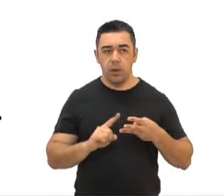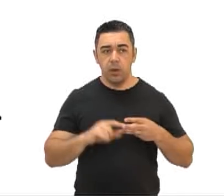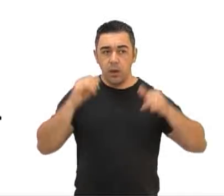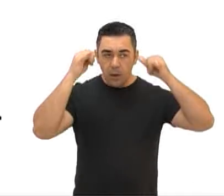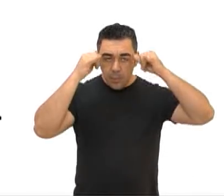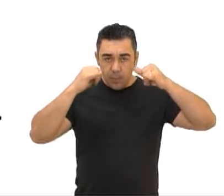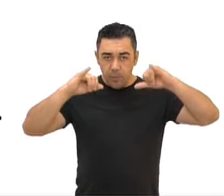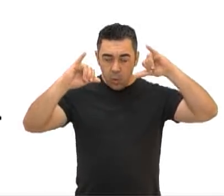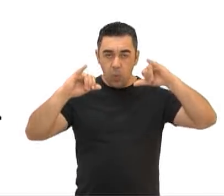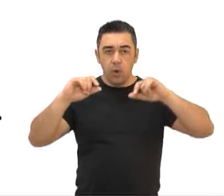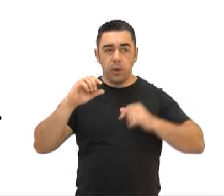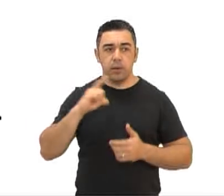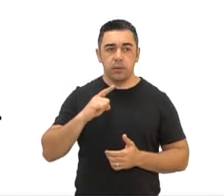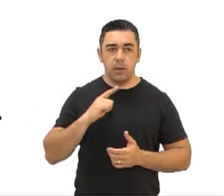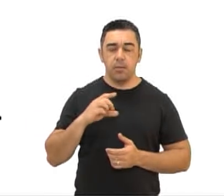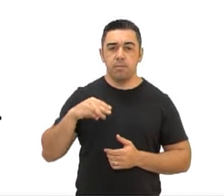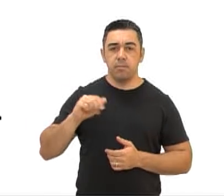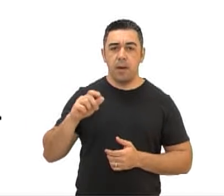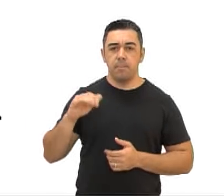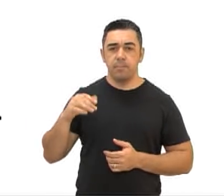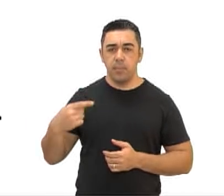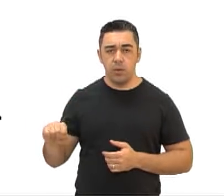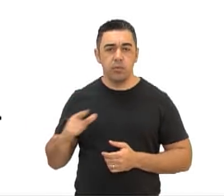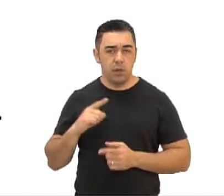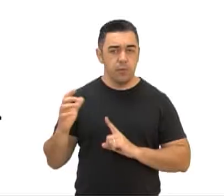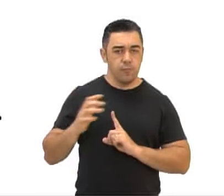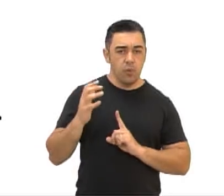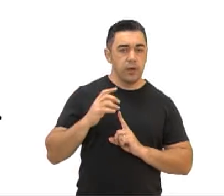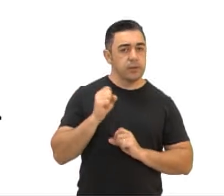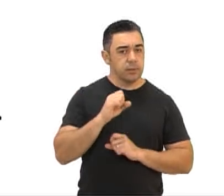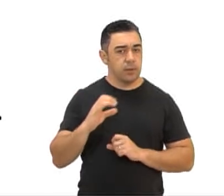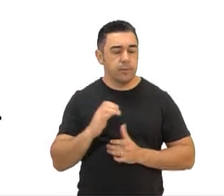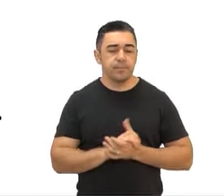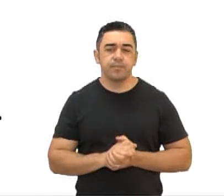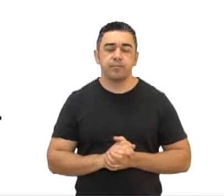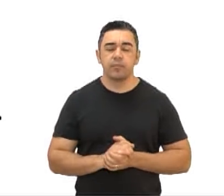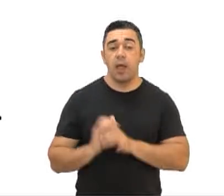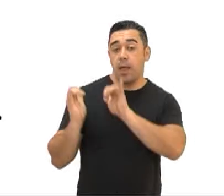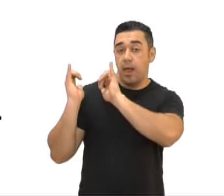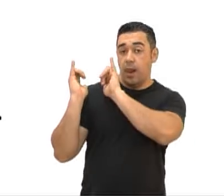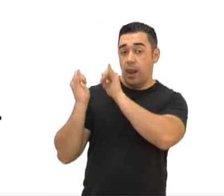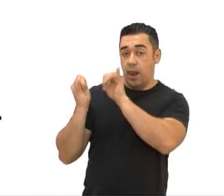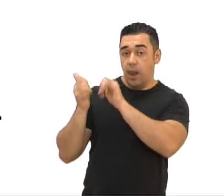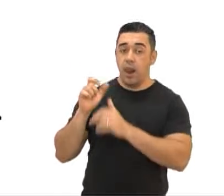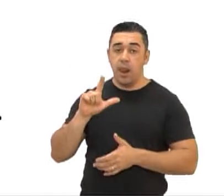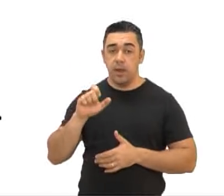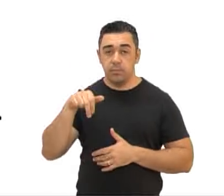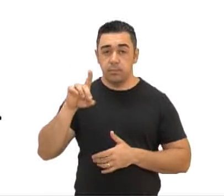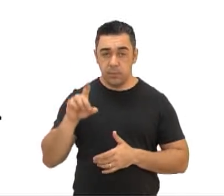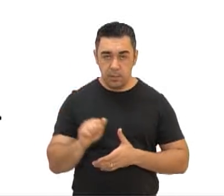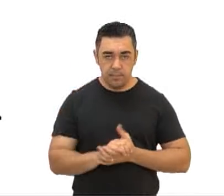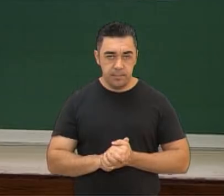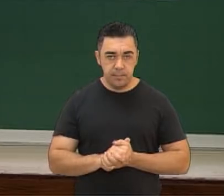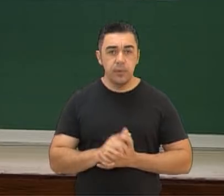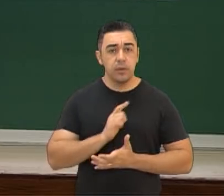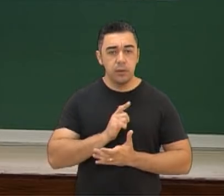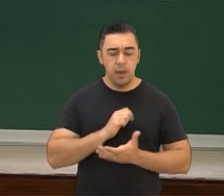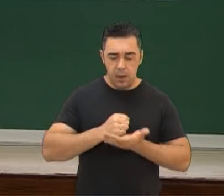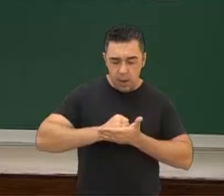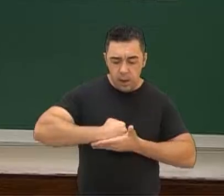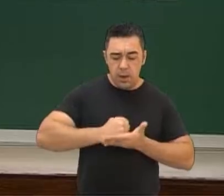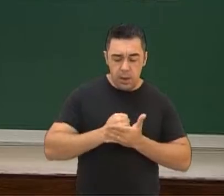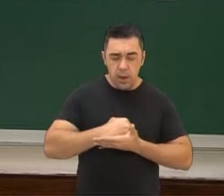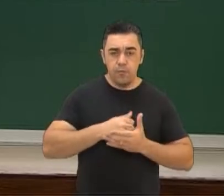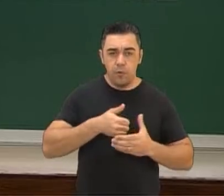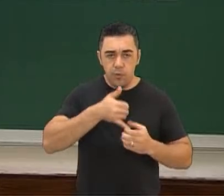região litorânea de Santa Catarina. Então, são várias as influências. Entre as lendas, o que é que nós vamos ter na região sul? A lenda da erva mate, a lenda